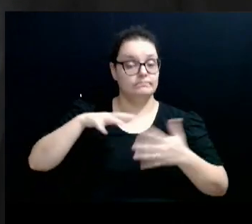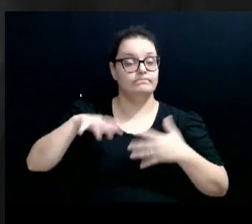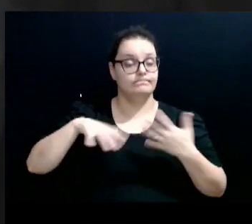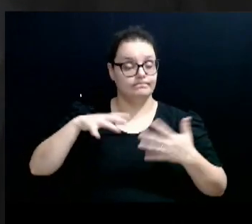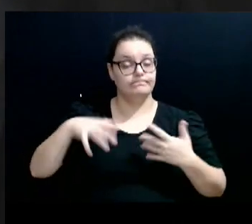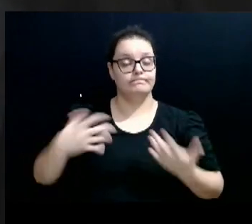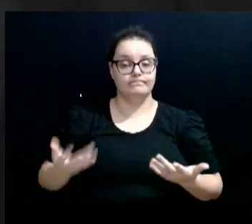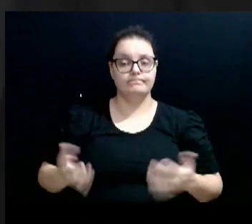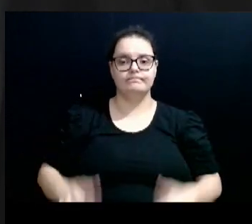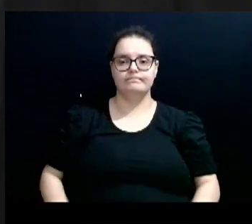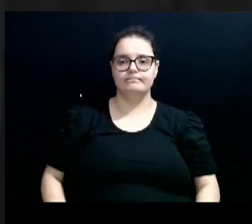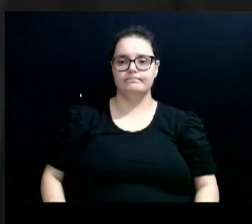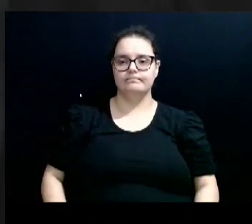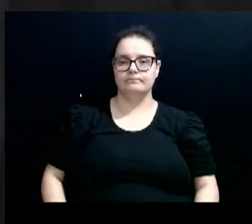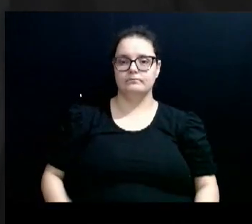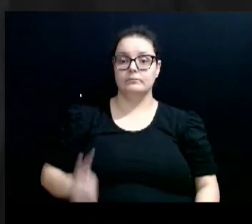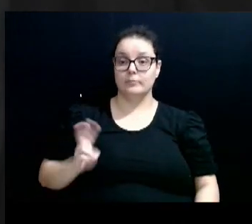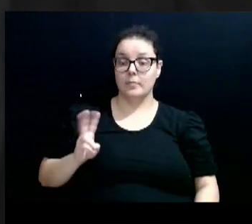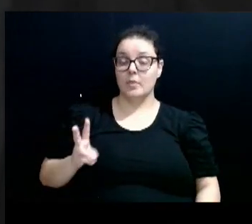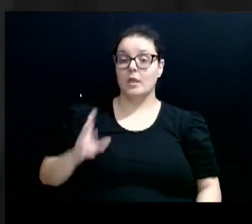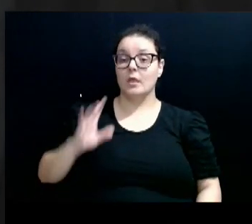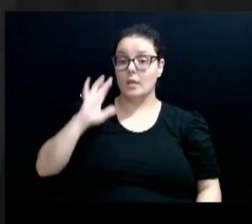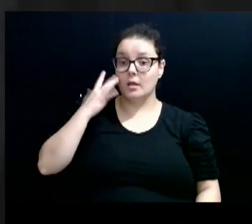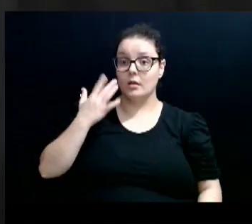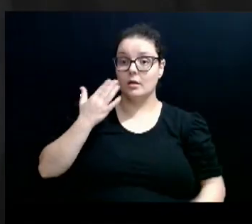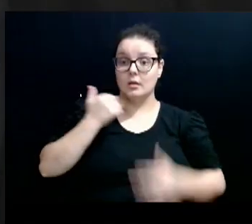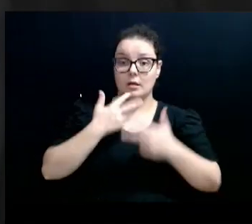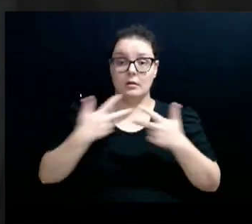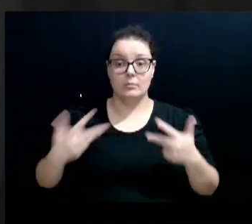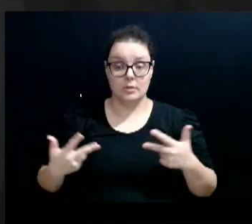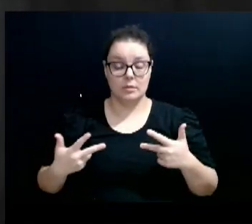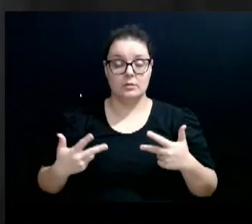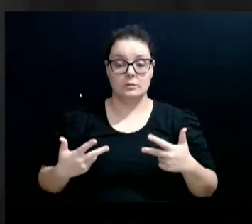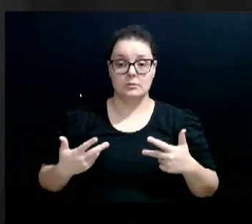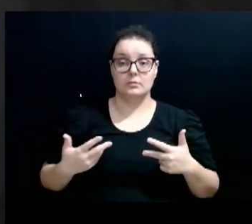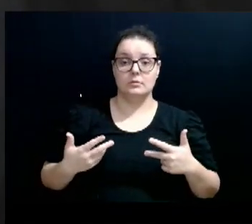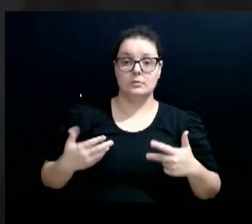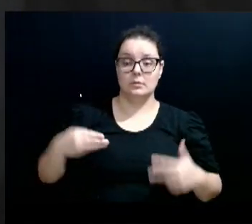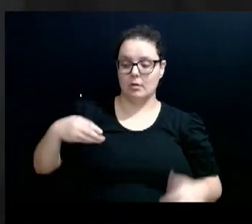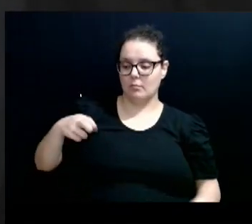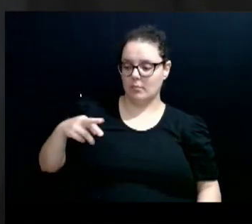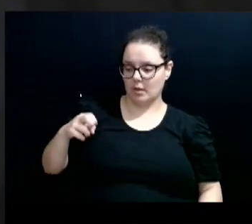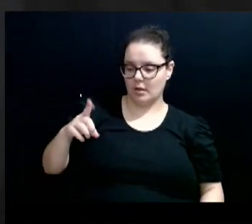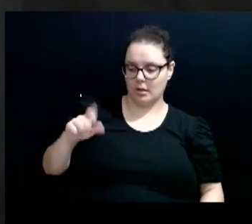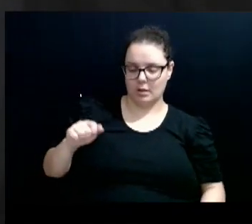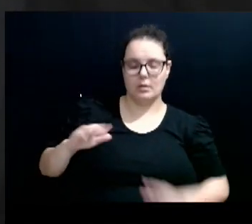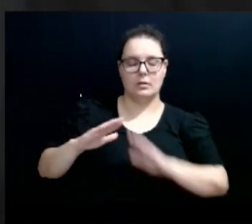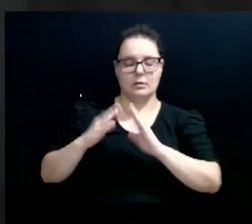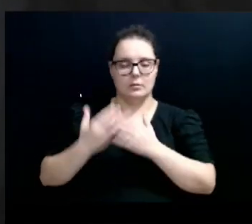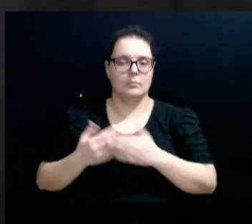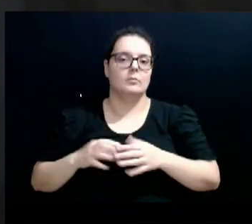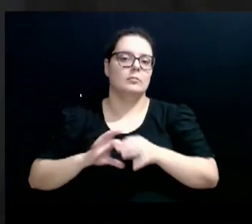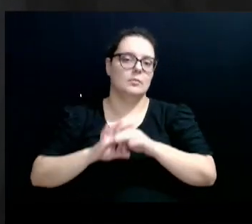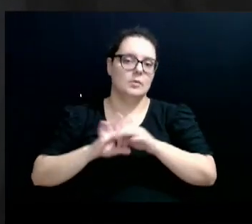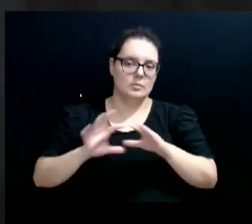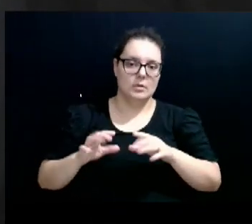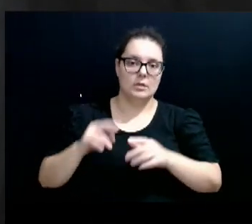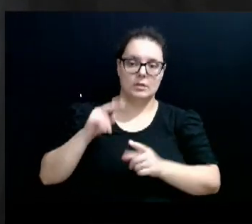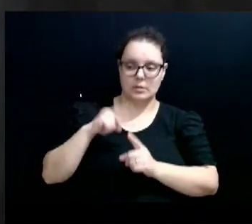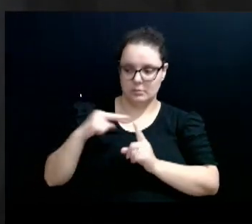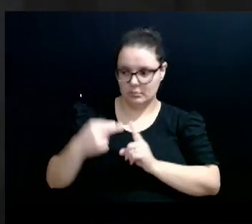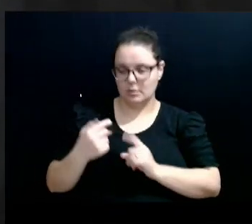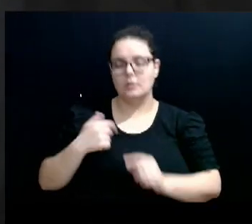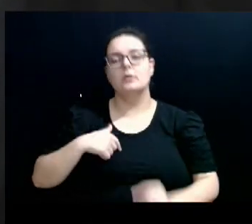sempre achei que a alimentação na merenda escolar deveria sim ser permitido nessa perspectiva. Eu entendo a